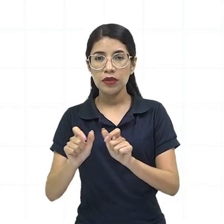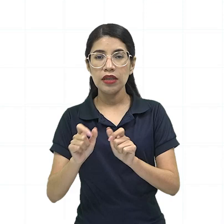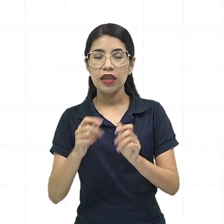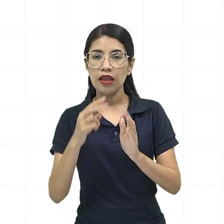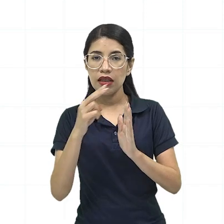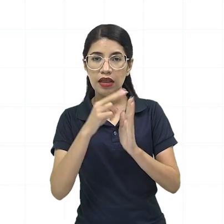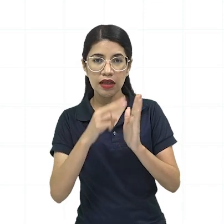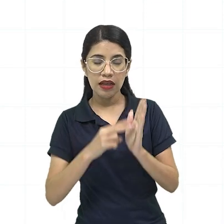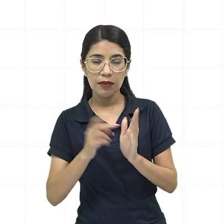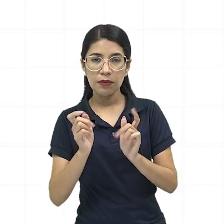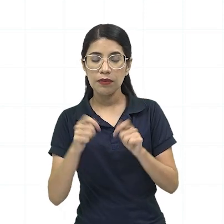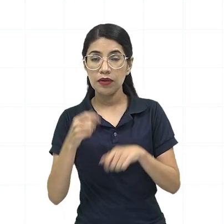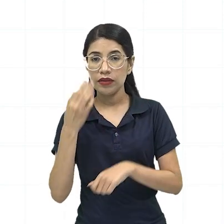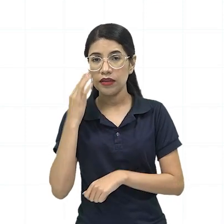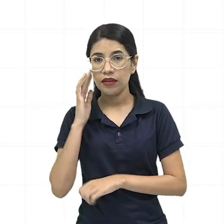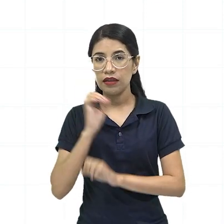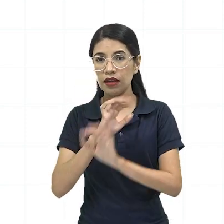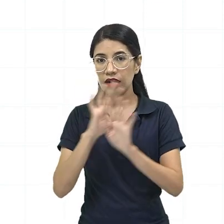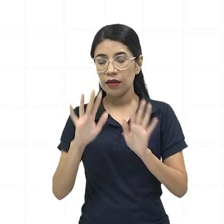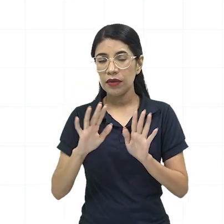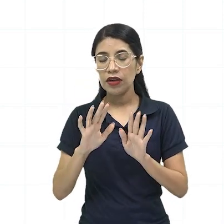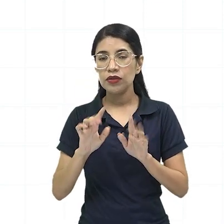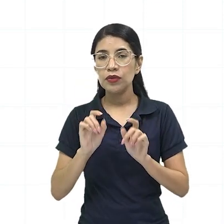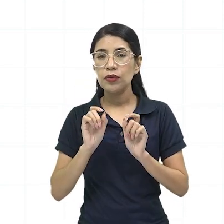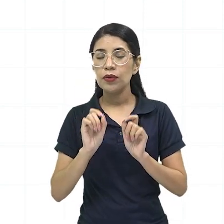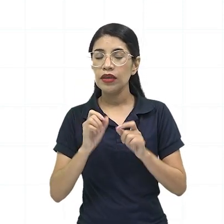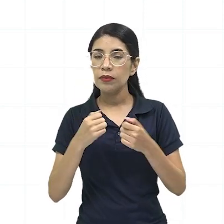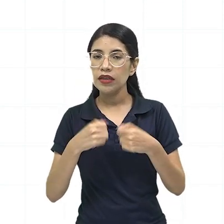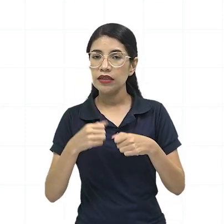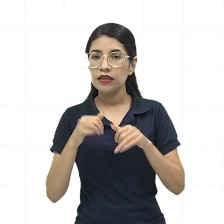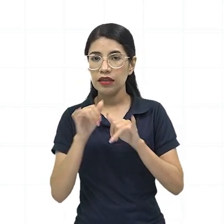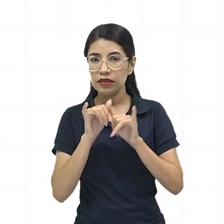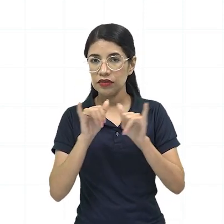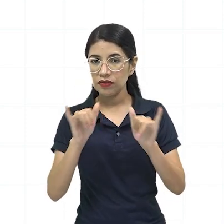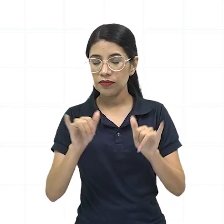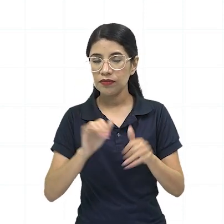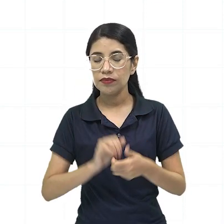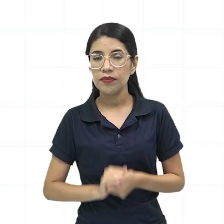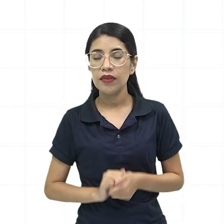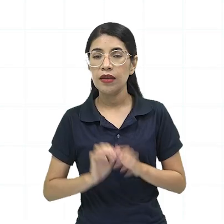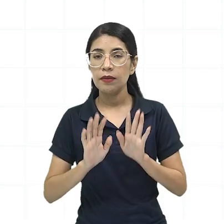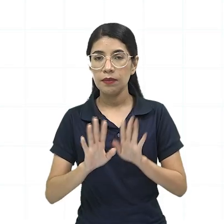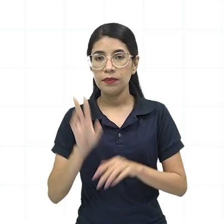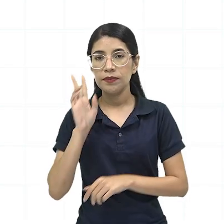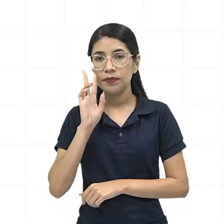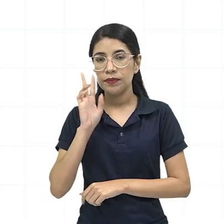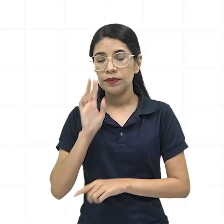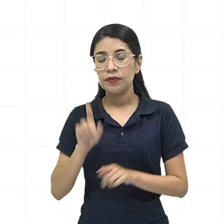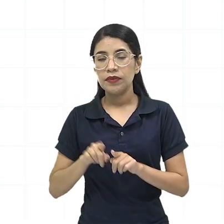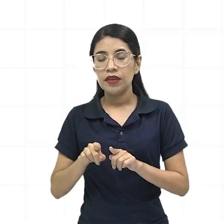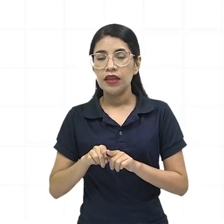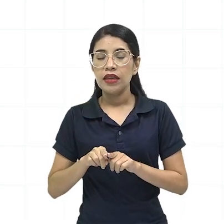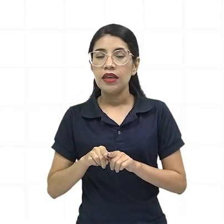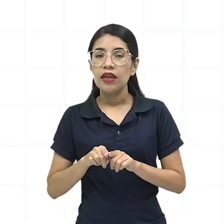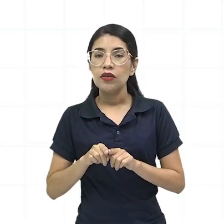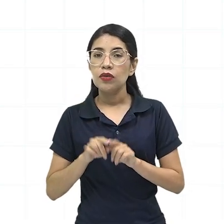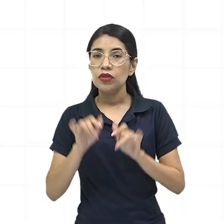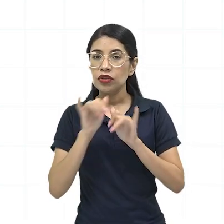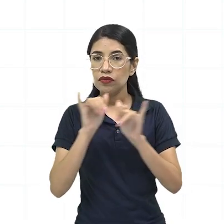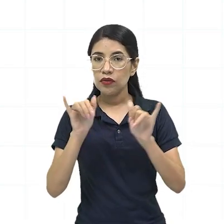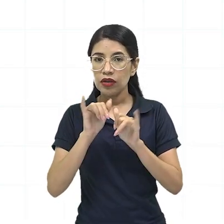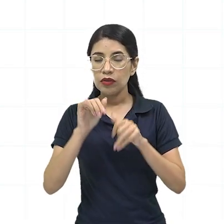consigam entender o que eu quero comunicar, né? Lembrando que se eu estou divulgando